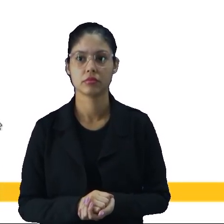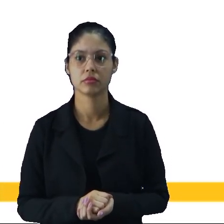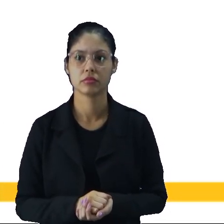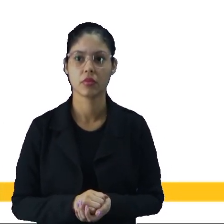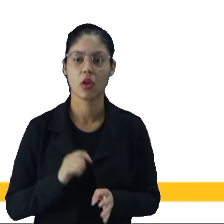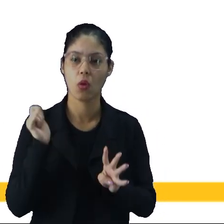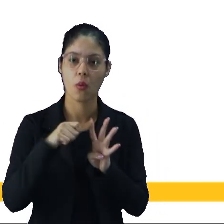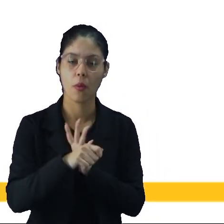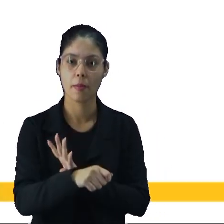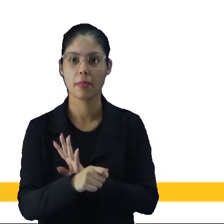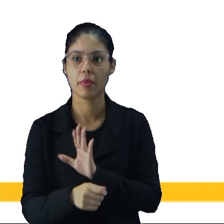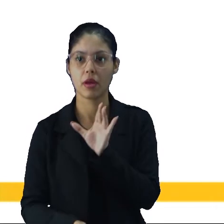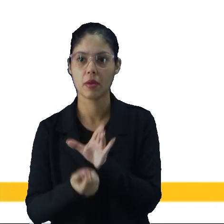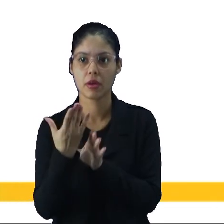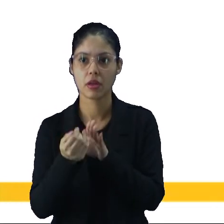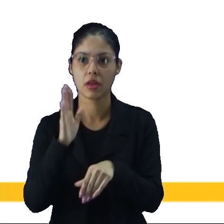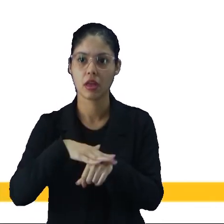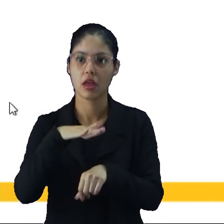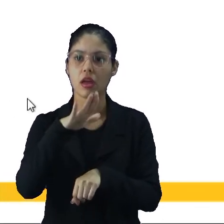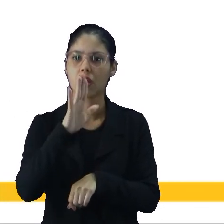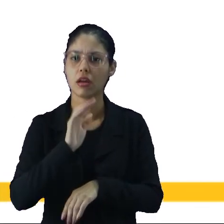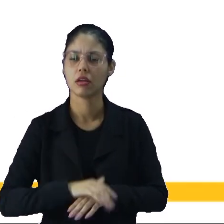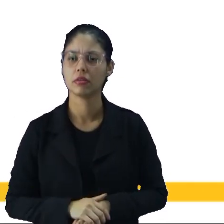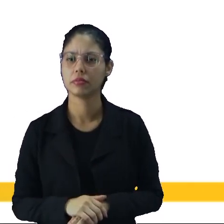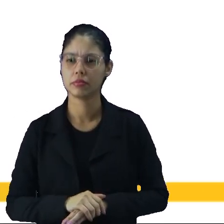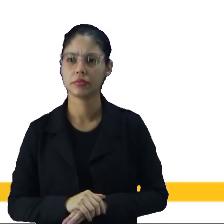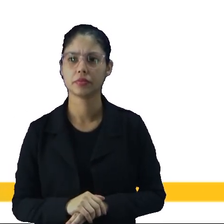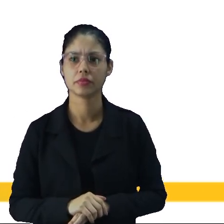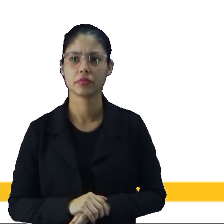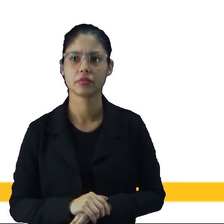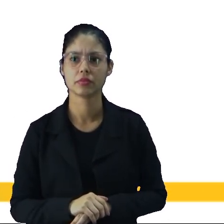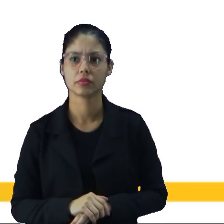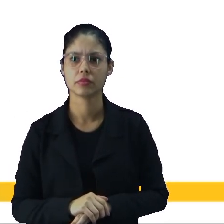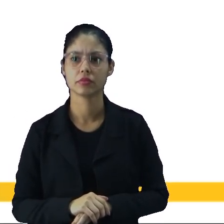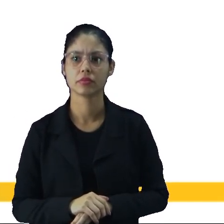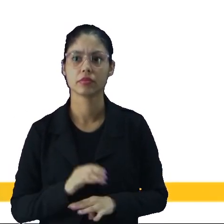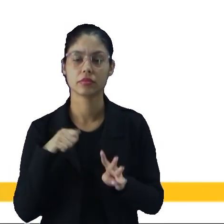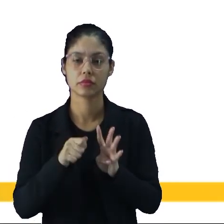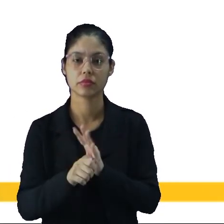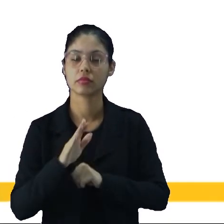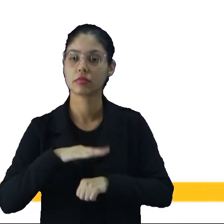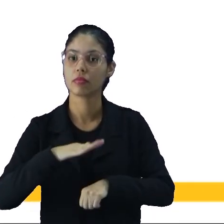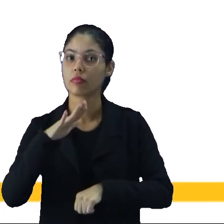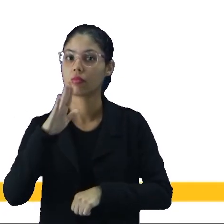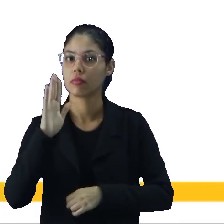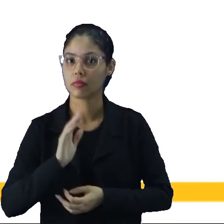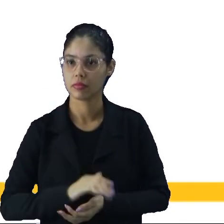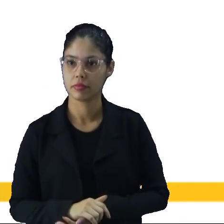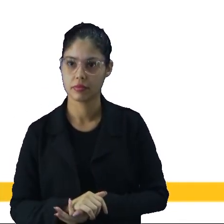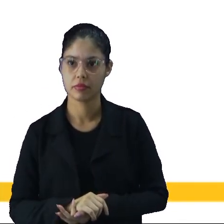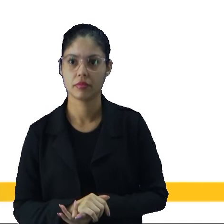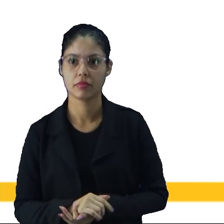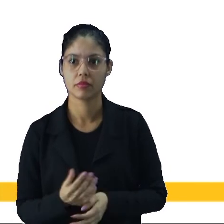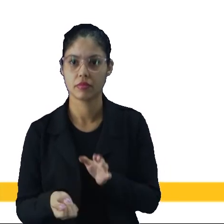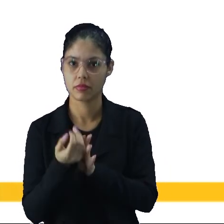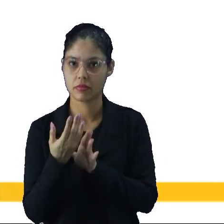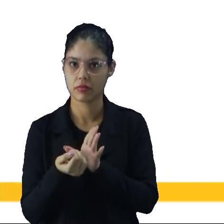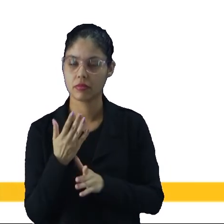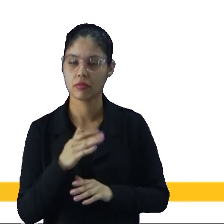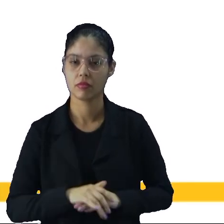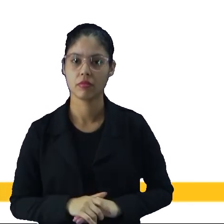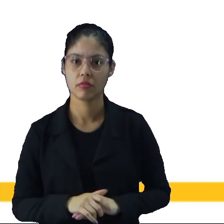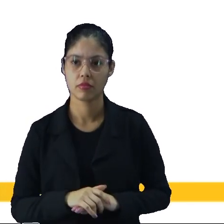safra, o mês de produção máxima desse produto. Observa bem o que está pedindo. Na safra, qual é o mês de produção máxima desse